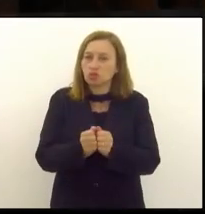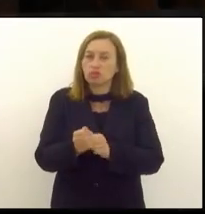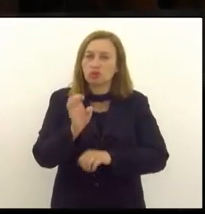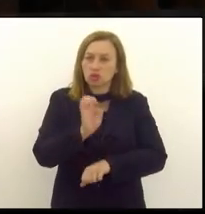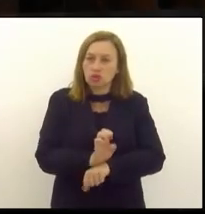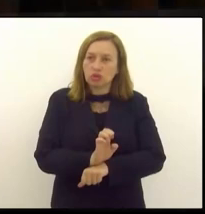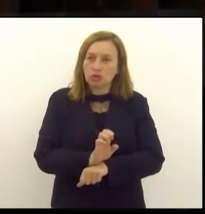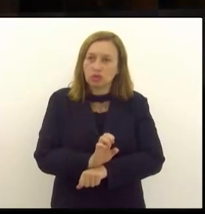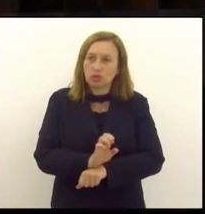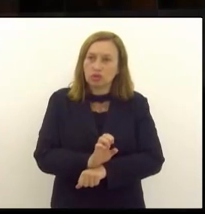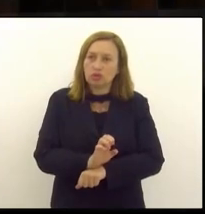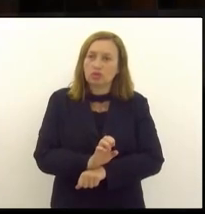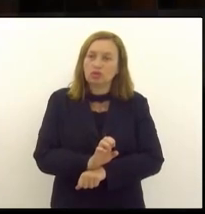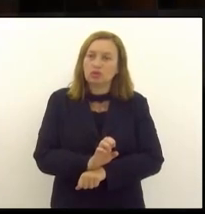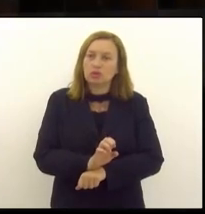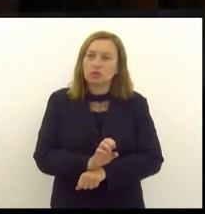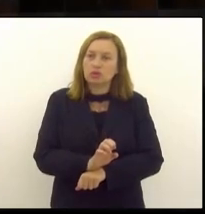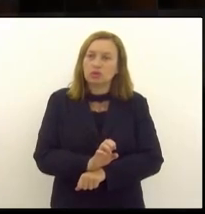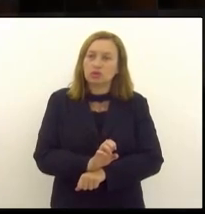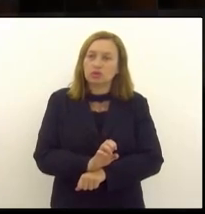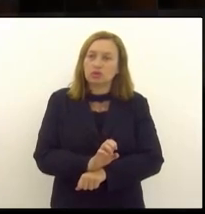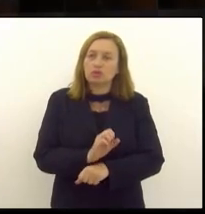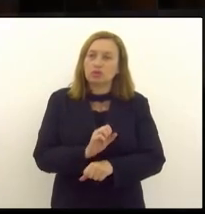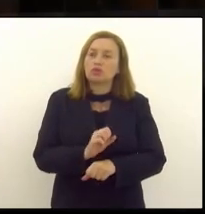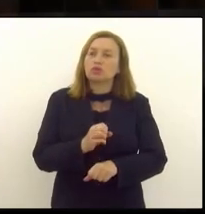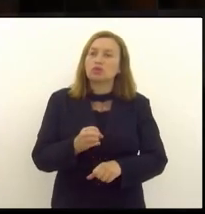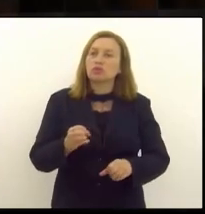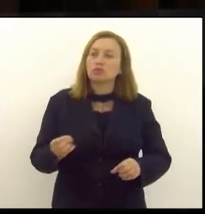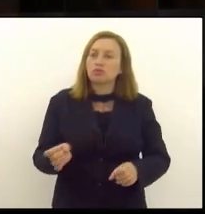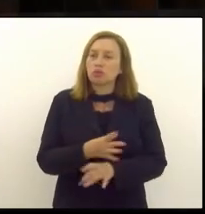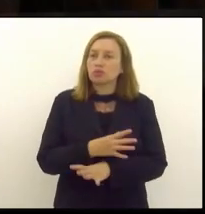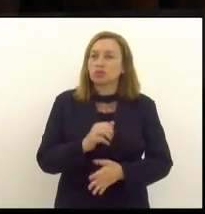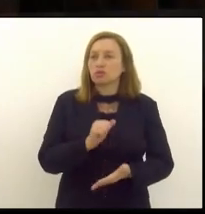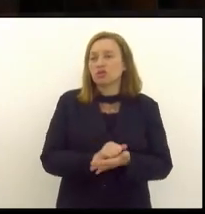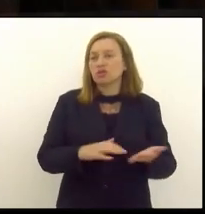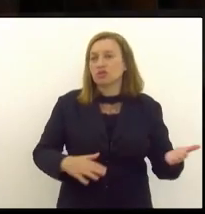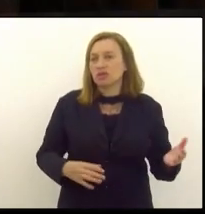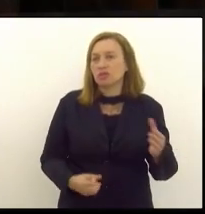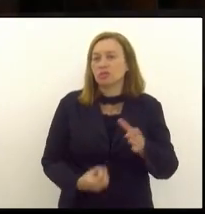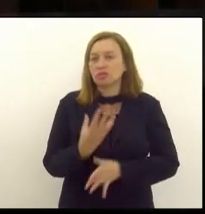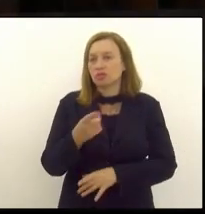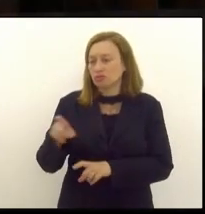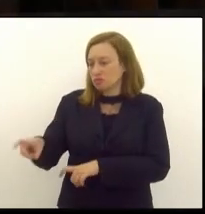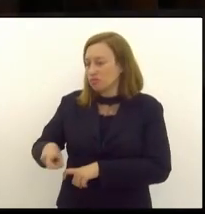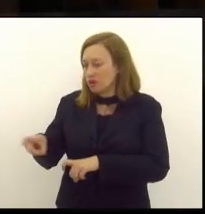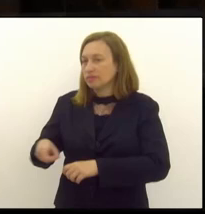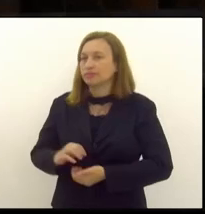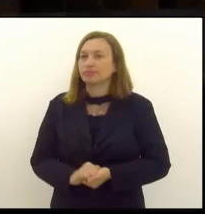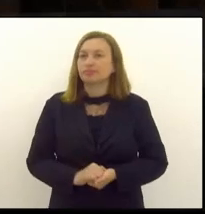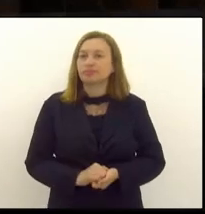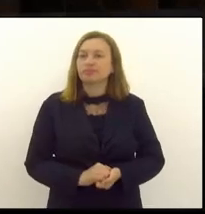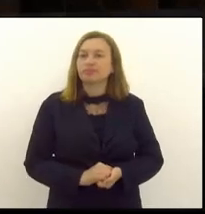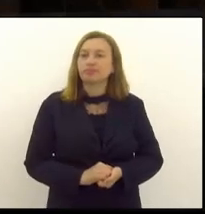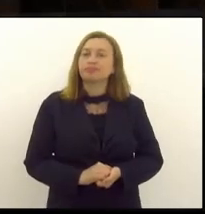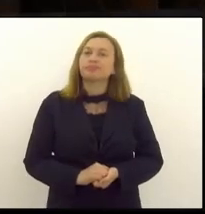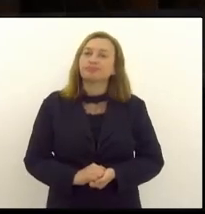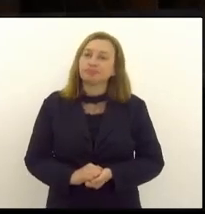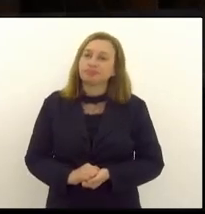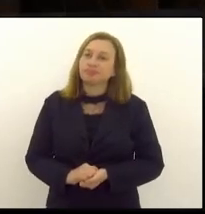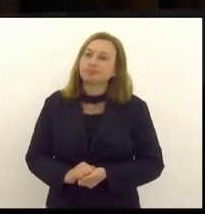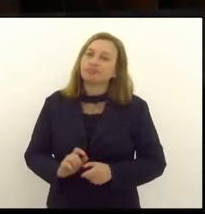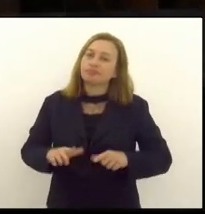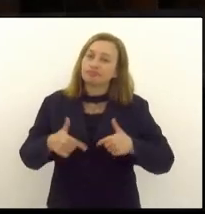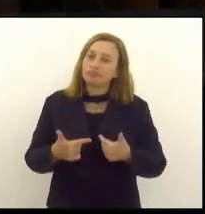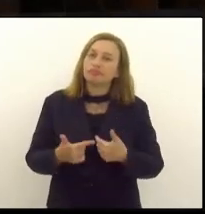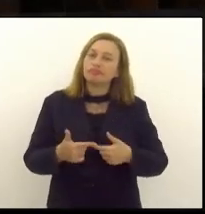Estado esteja presente numa atividade produtiva que fica no meio do mar, né? Se fazendo presente e